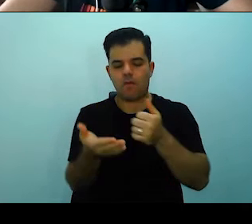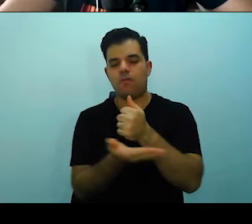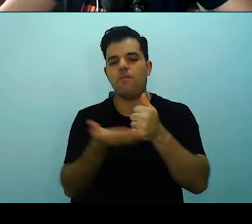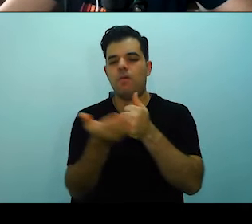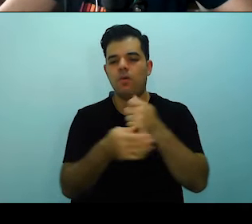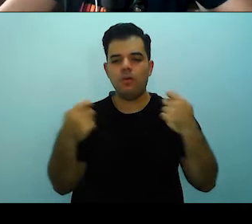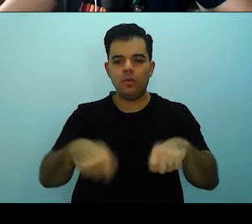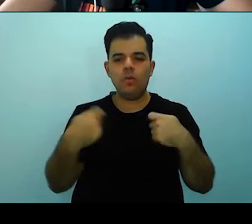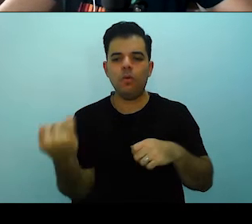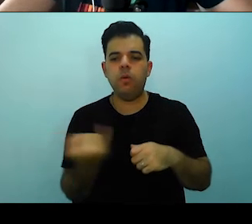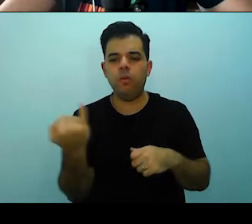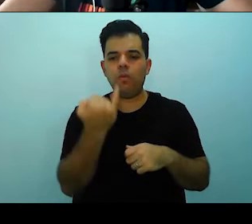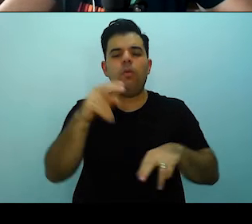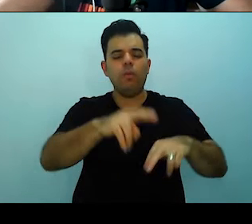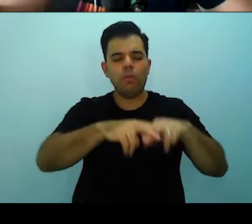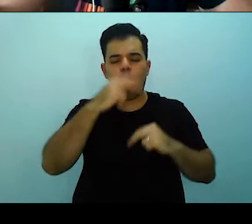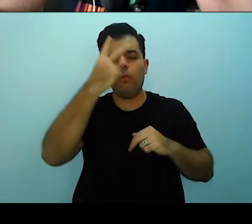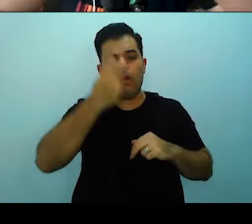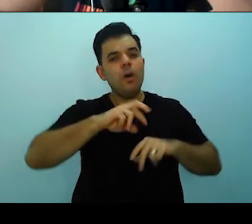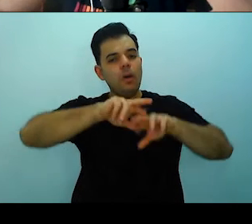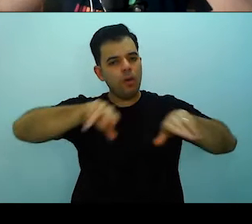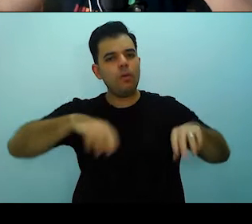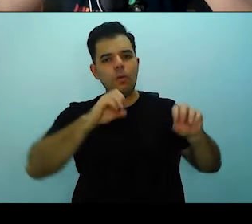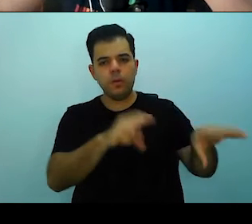para uma pessoa cega, né?